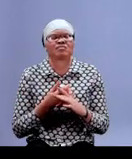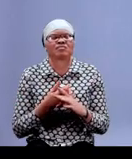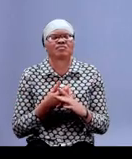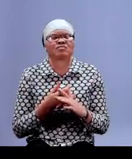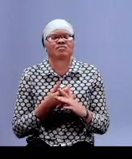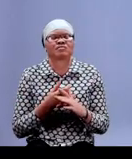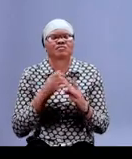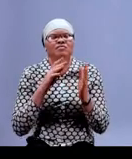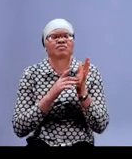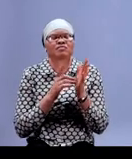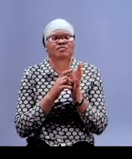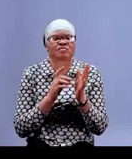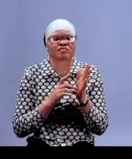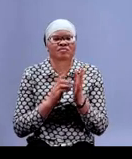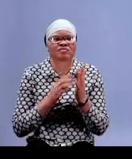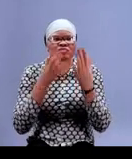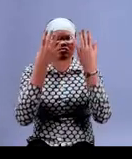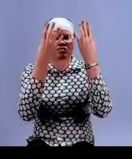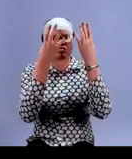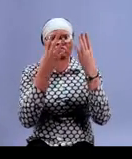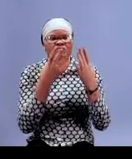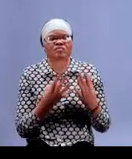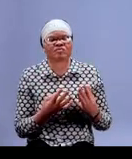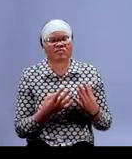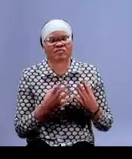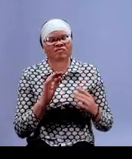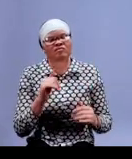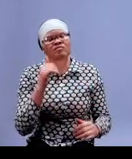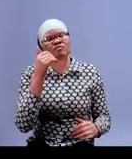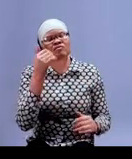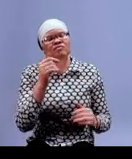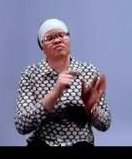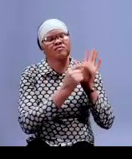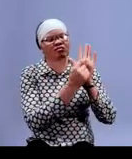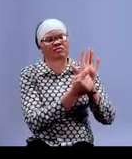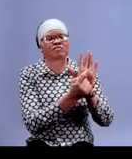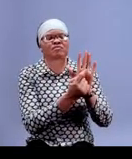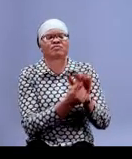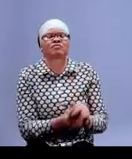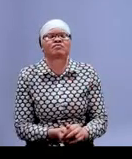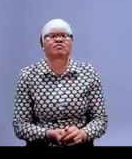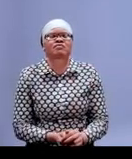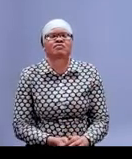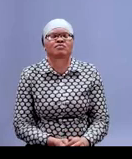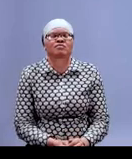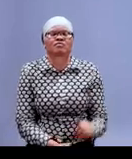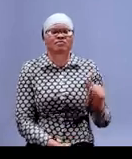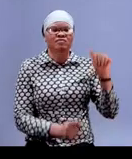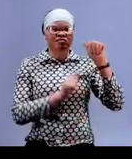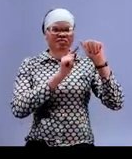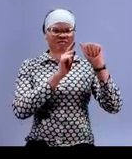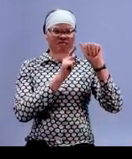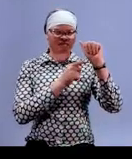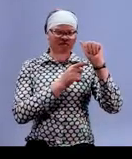atividade vamos calcular de forma vertical e depois vamos fazer a prova a